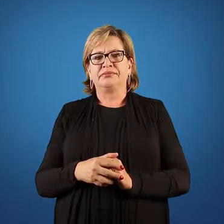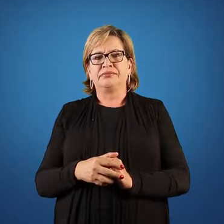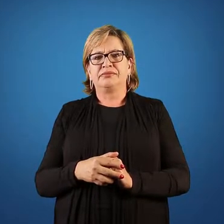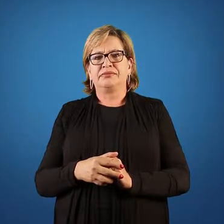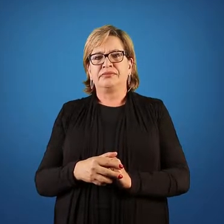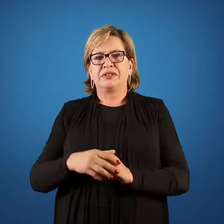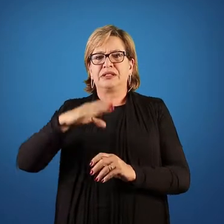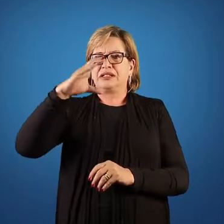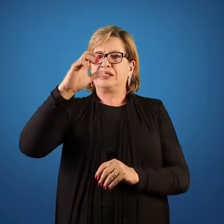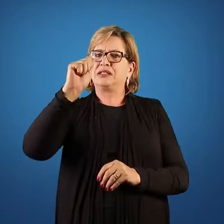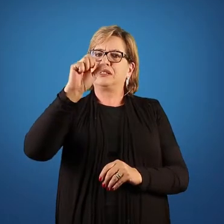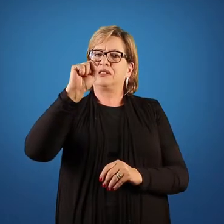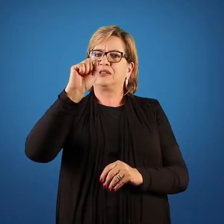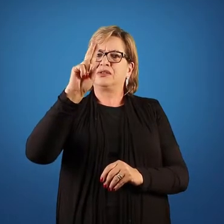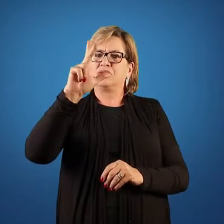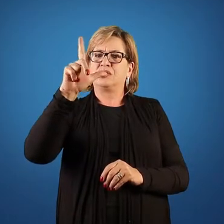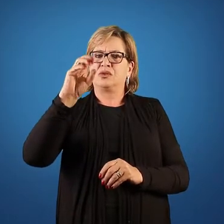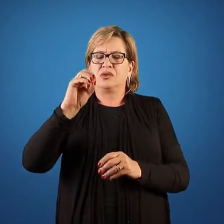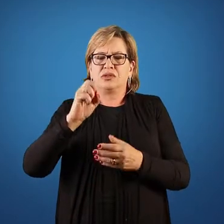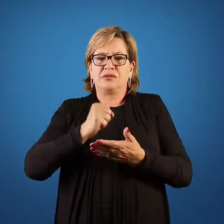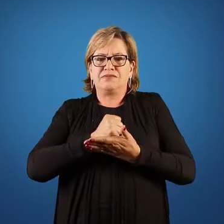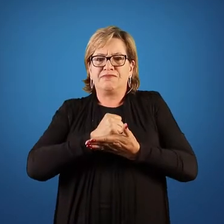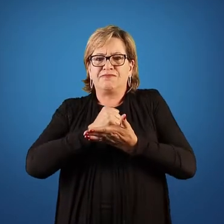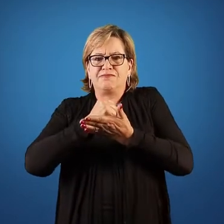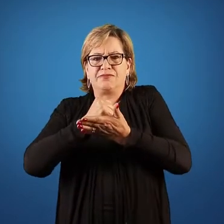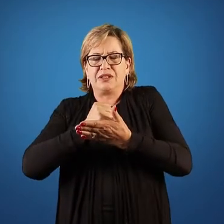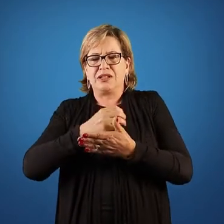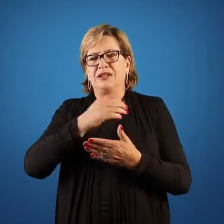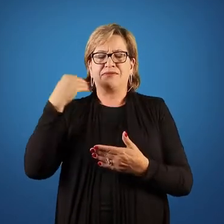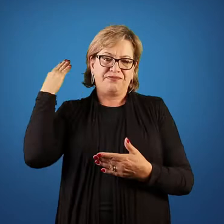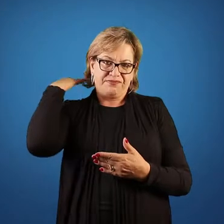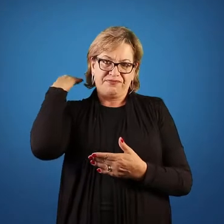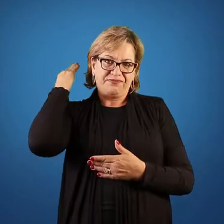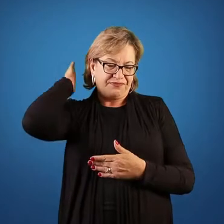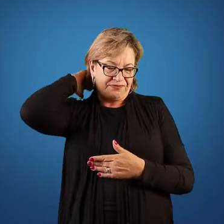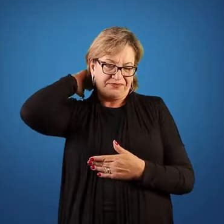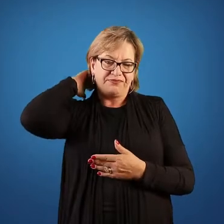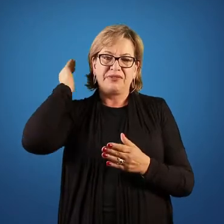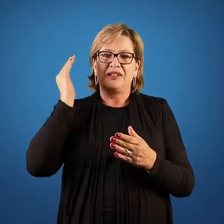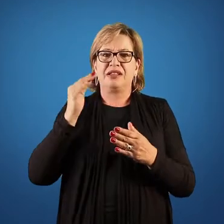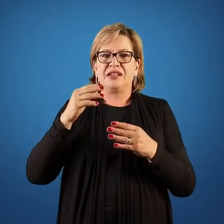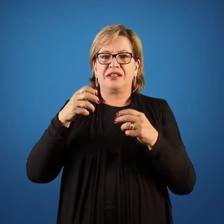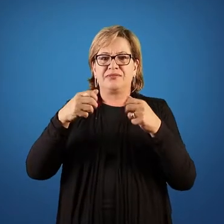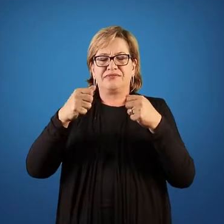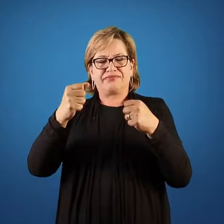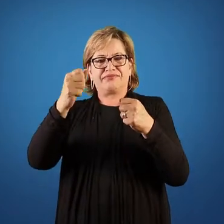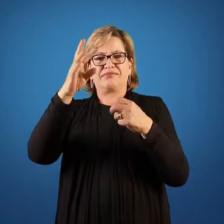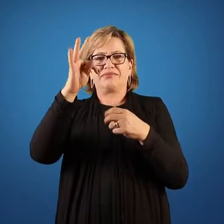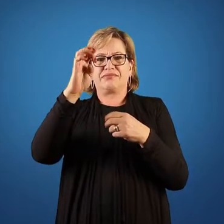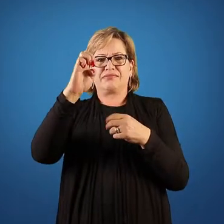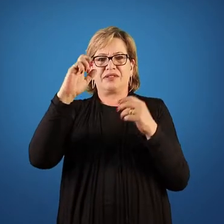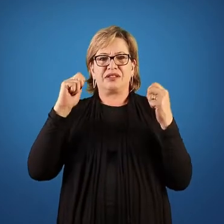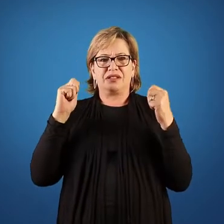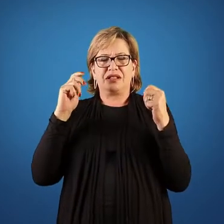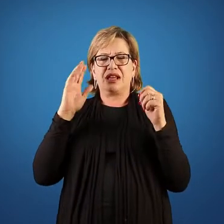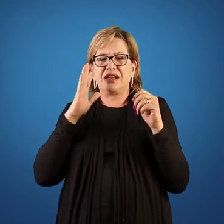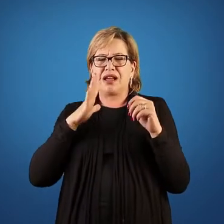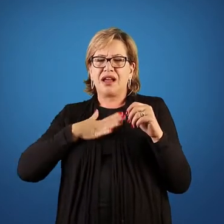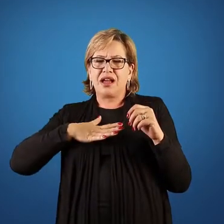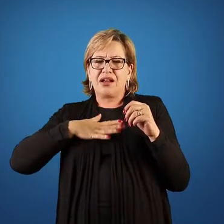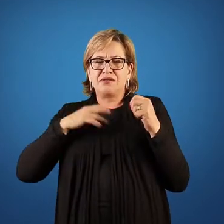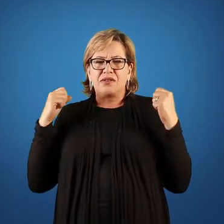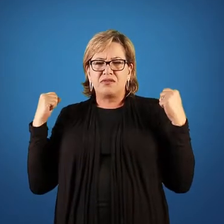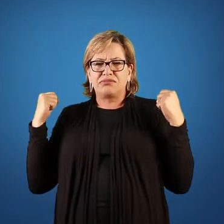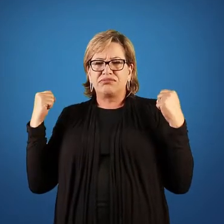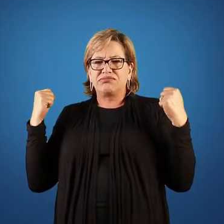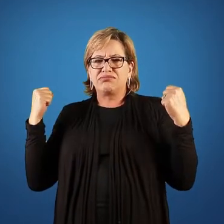O casulo, a gente apoia as costas no tecido e vai devagarinho abrindo